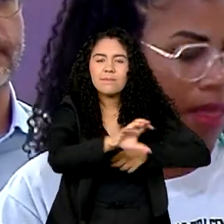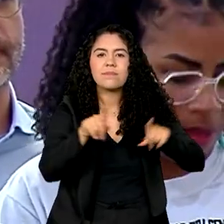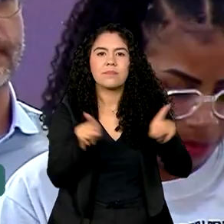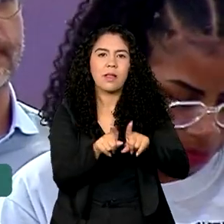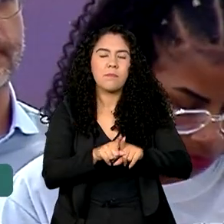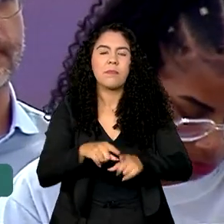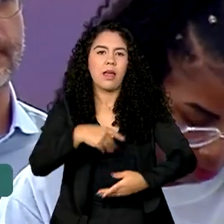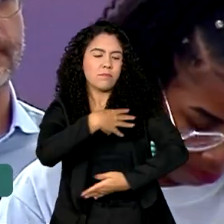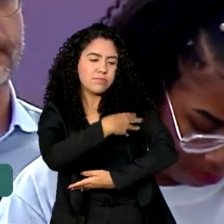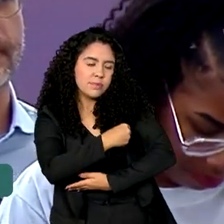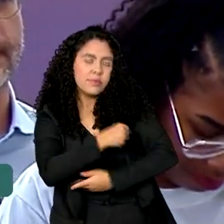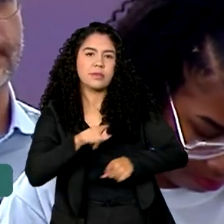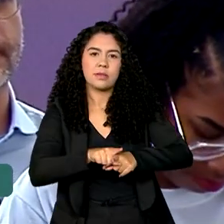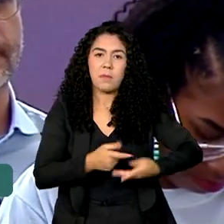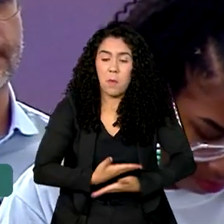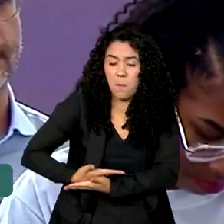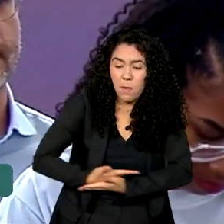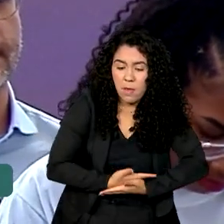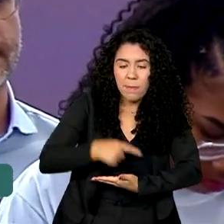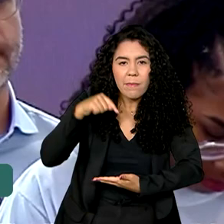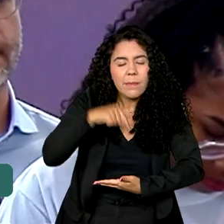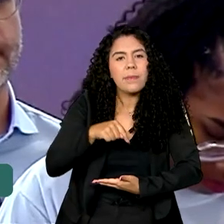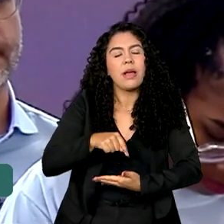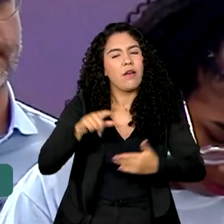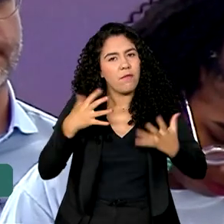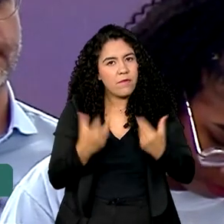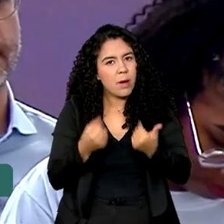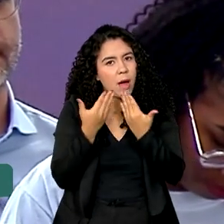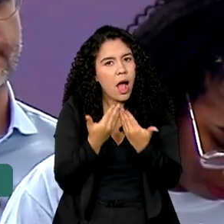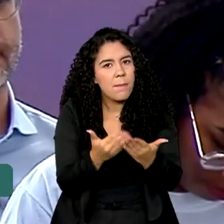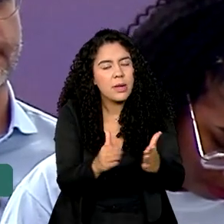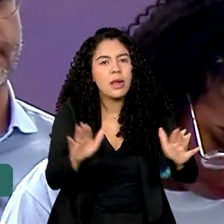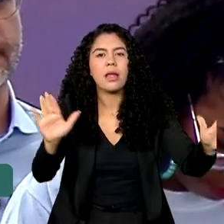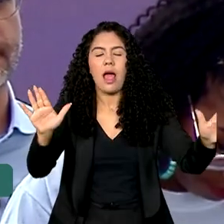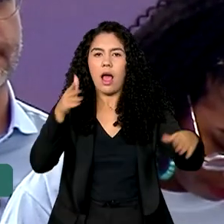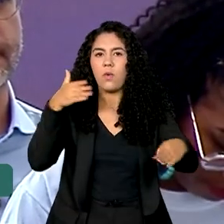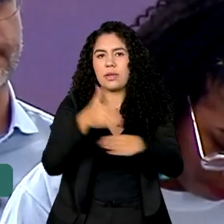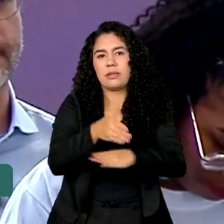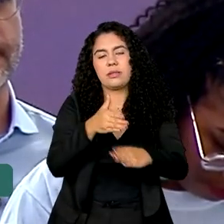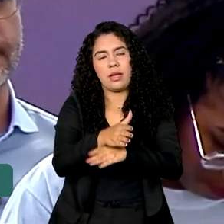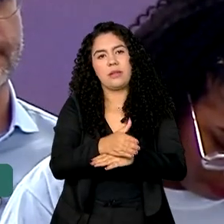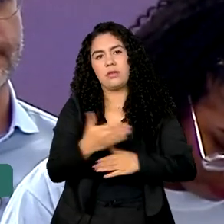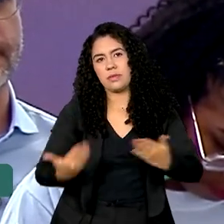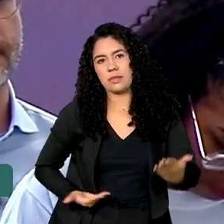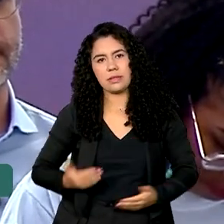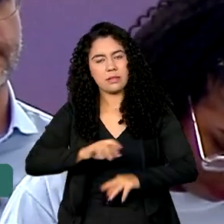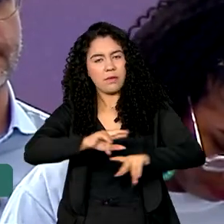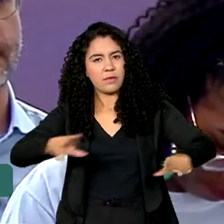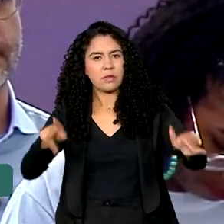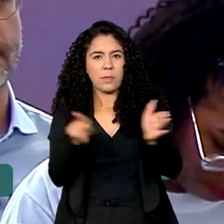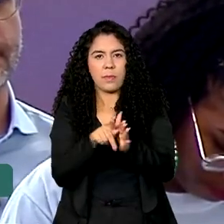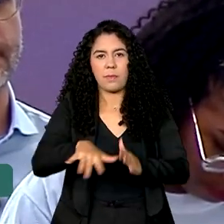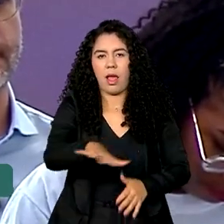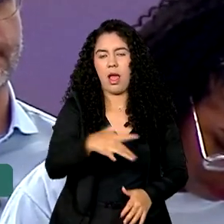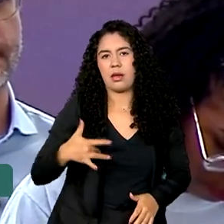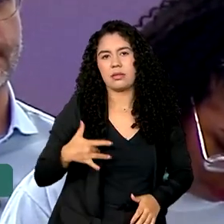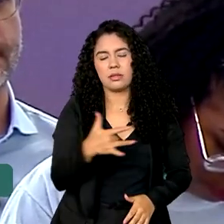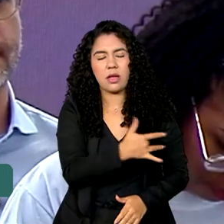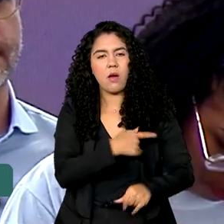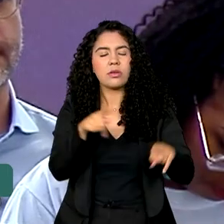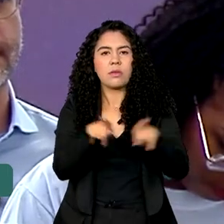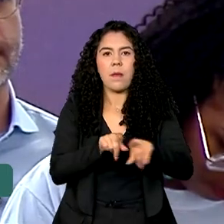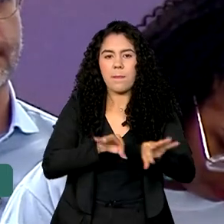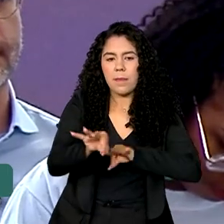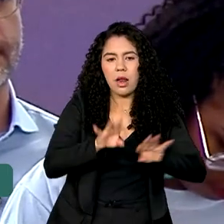puérpera e ao recém-nascido. Vamos ampliar o acesso aos serviços de saúde, incluindo também planejamento familiar